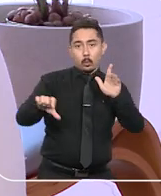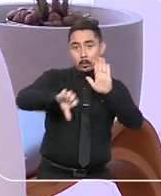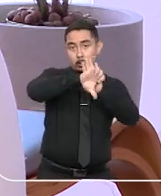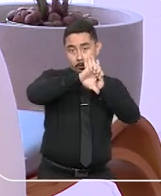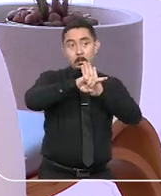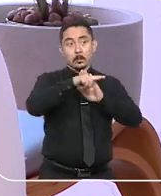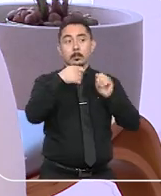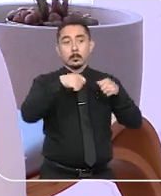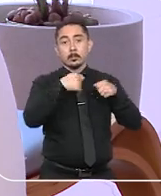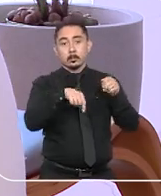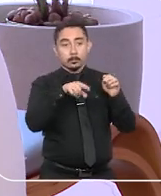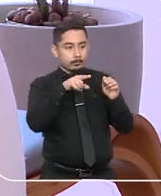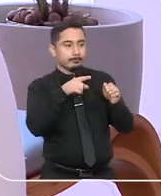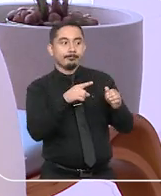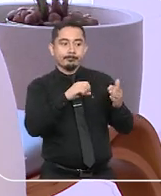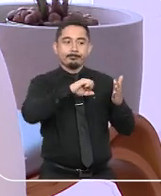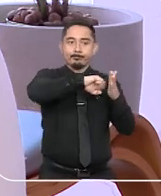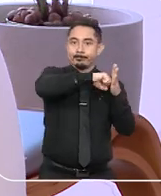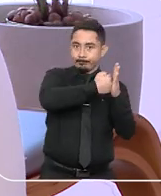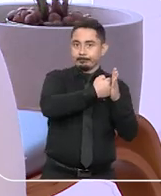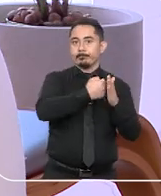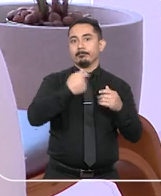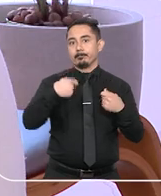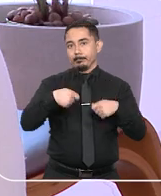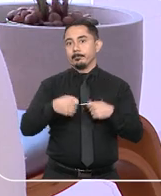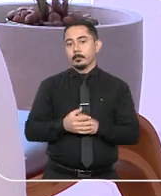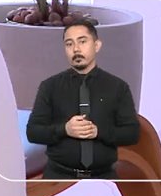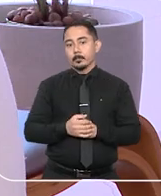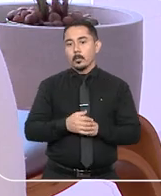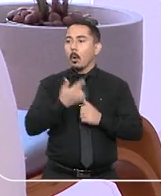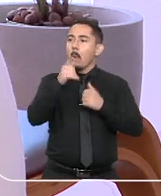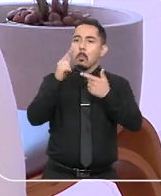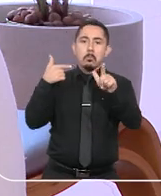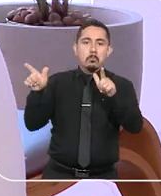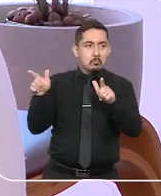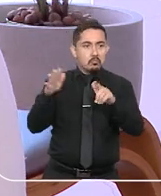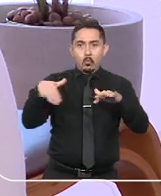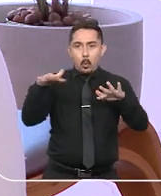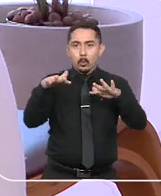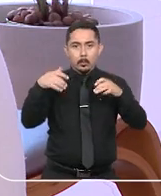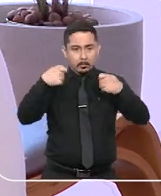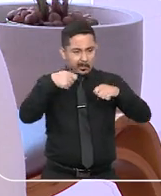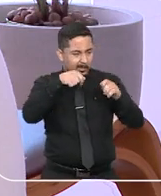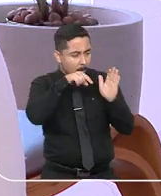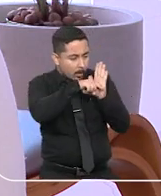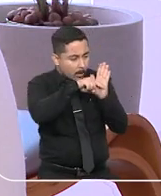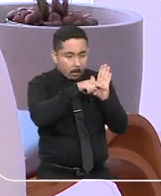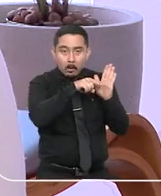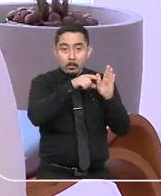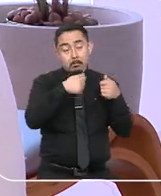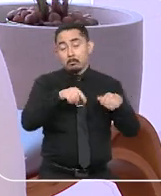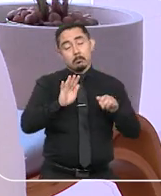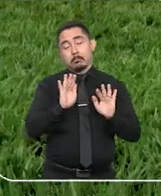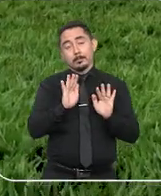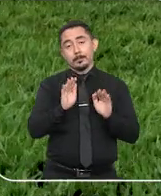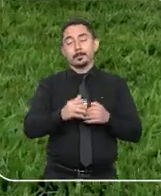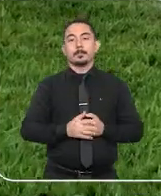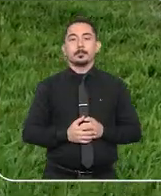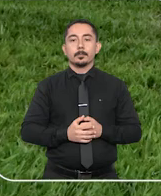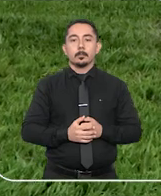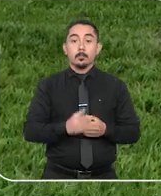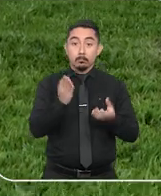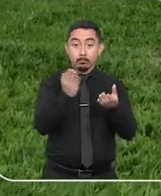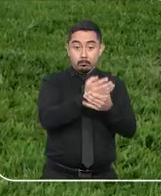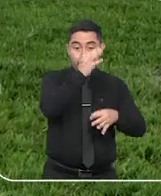de crimes, ele tem que fazer uma censura prévia. Os demais conteúdos gerais não requerem uma censura prévia. Em um